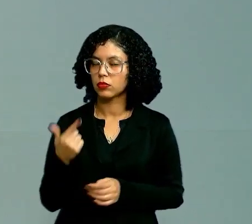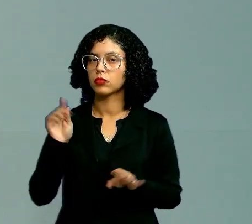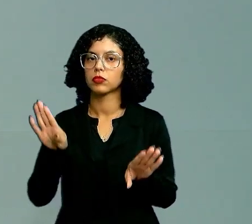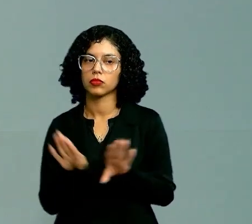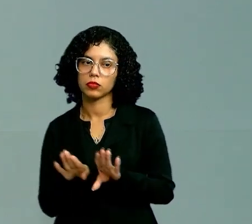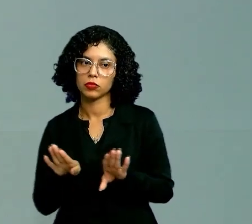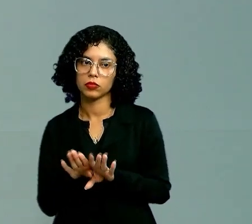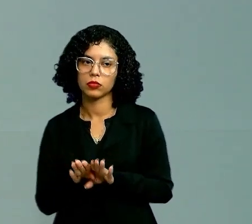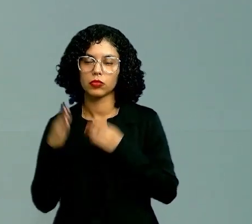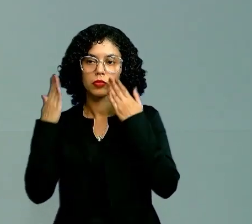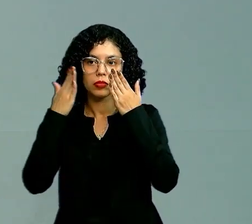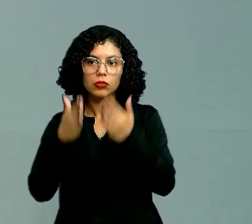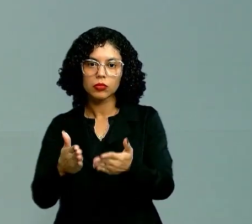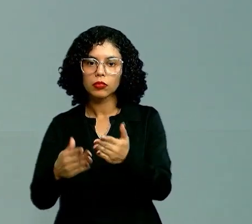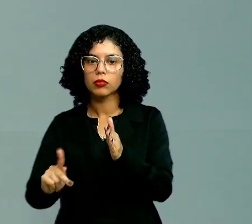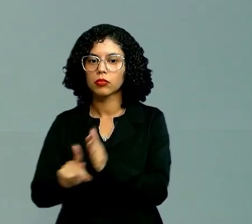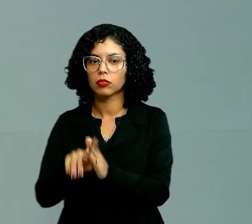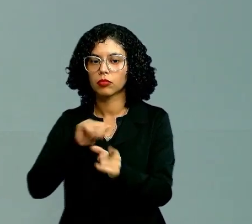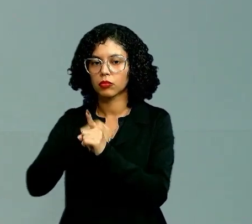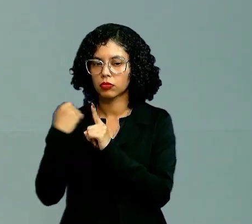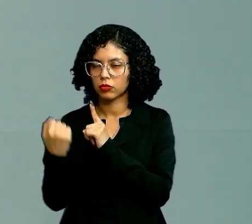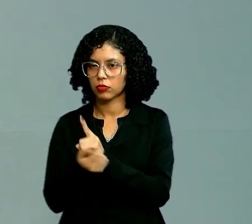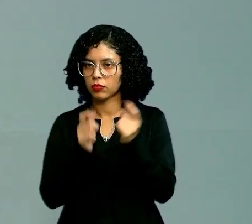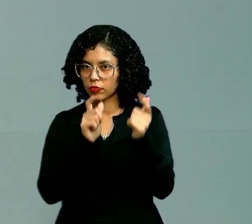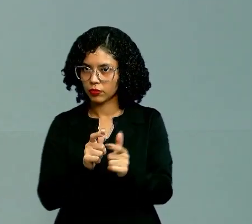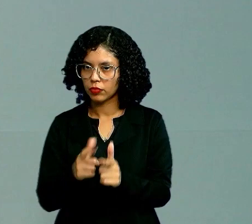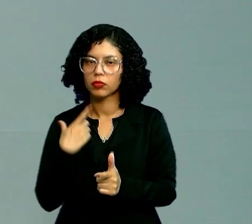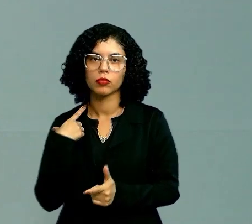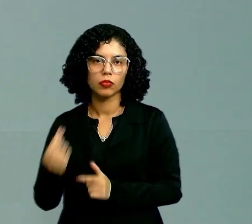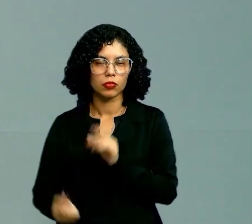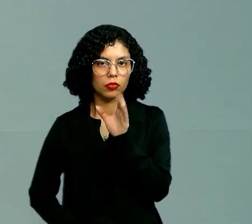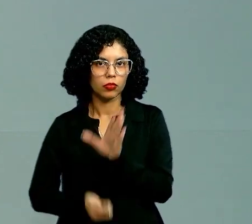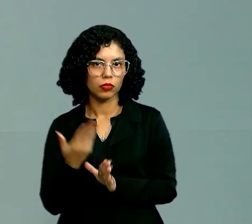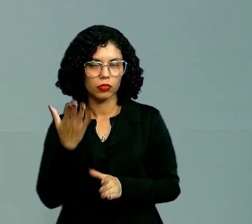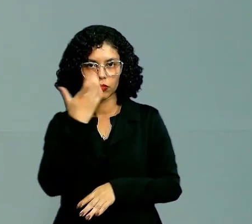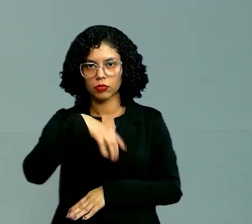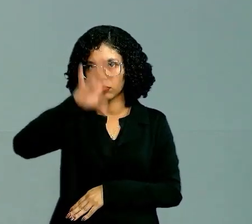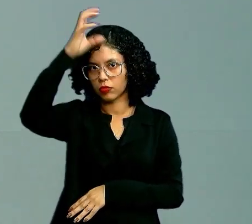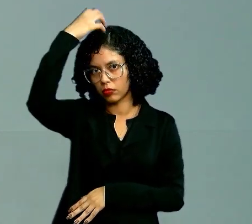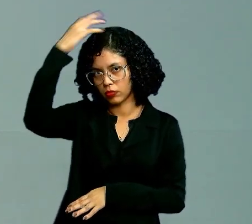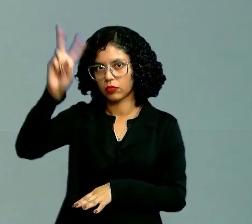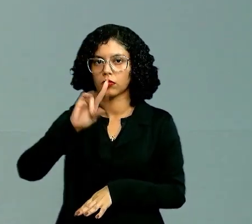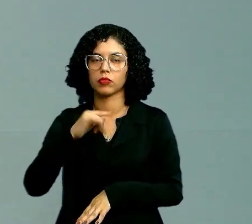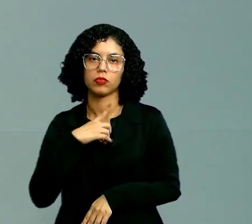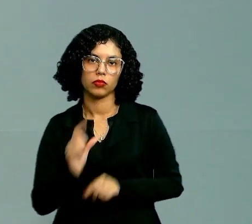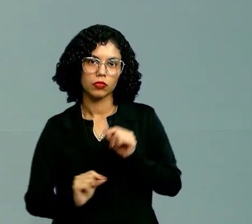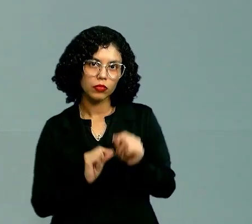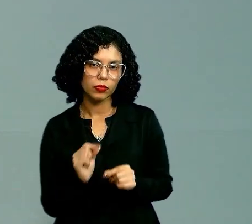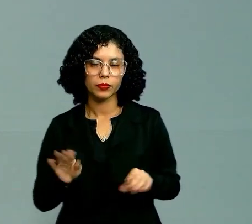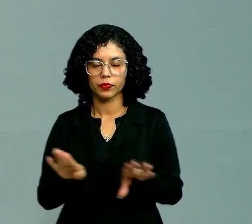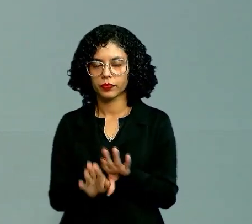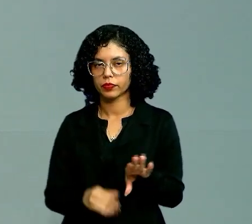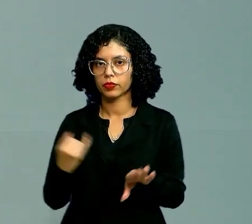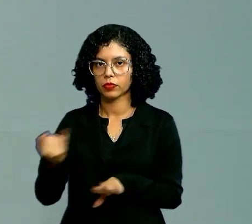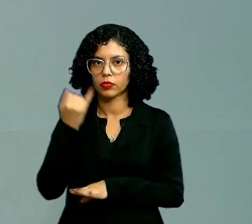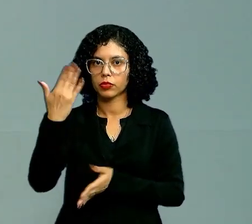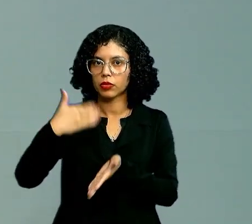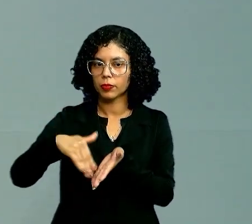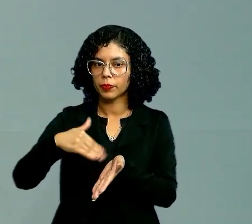vai dirigir a sociedade é da onde vai surgir os reis que eles vão ter uma função